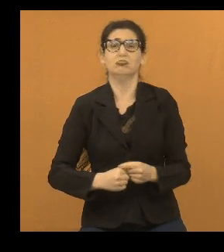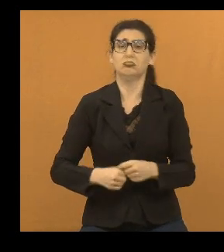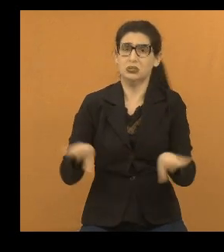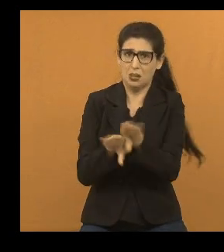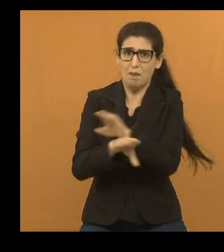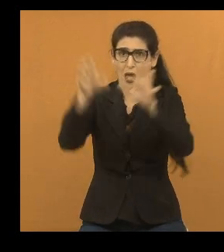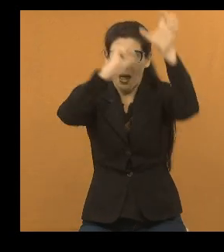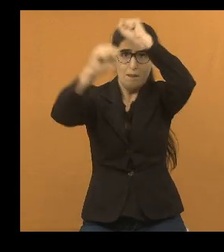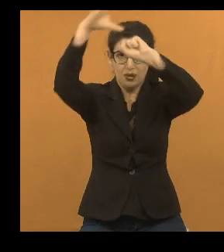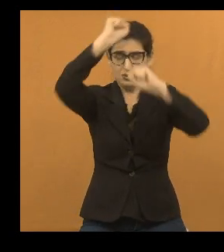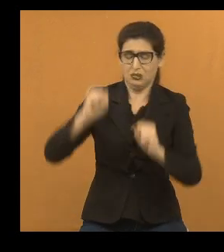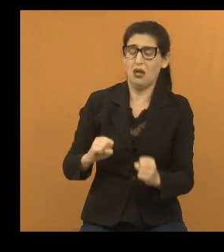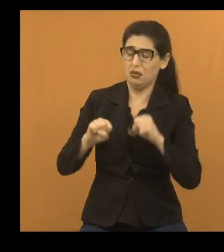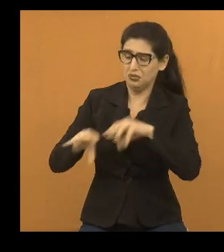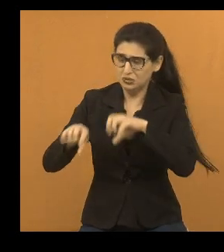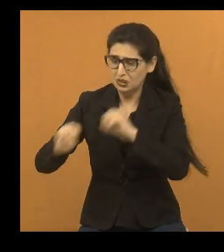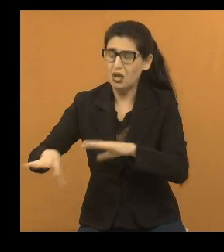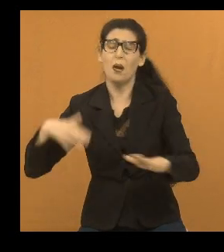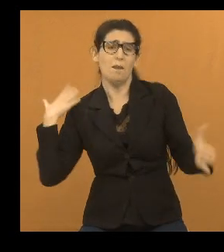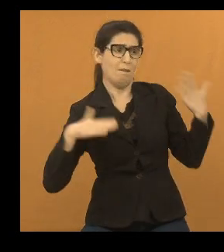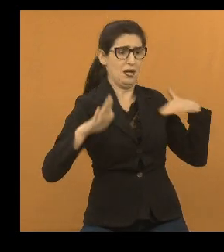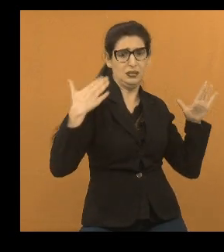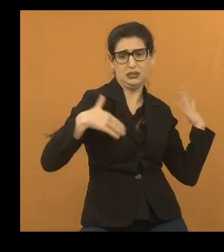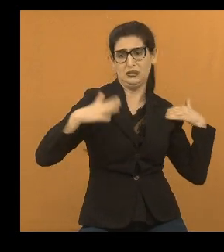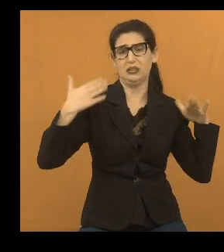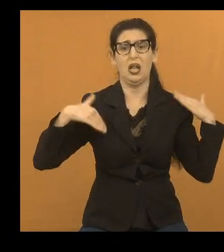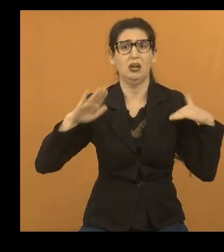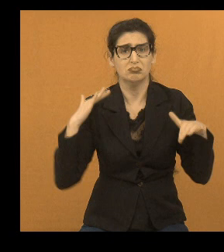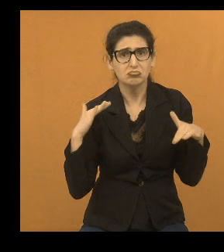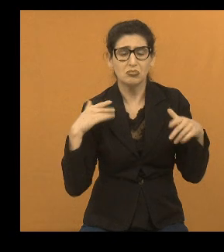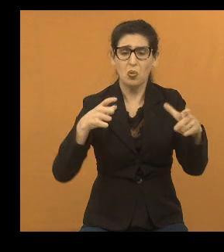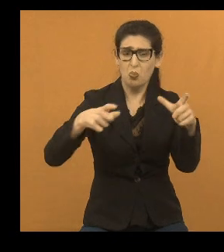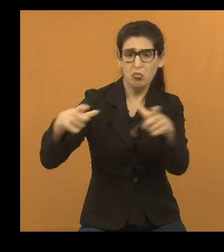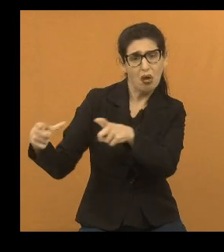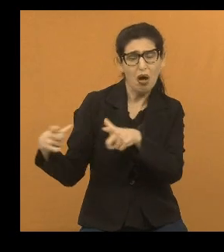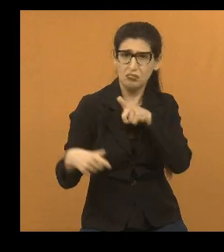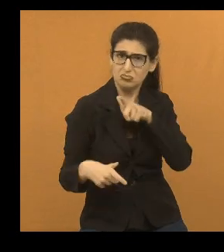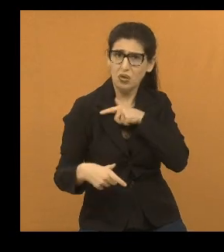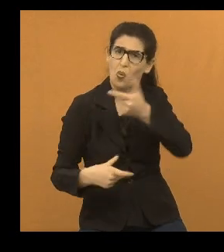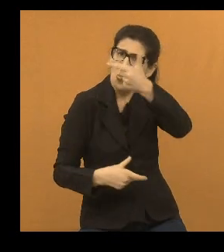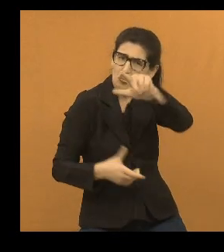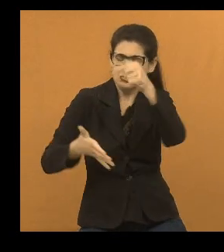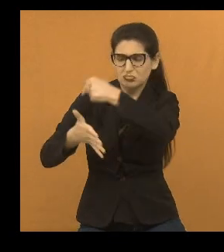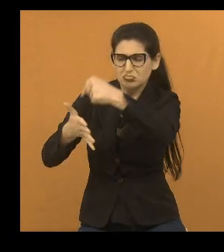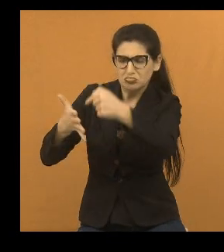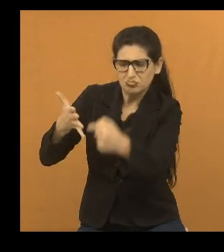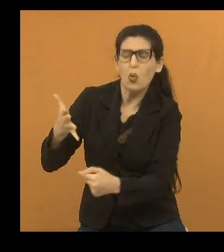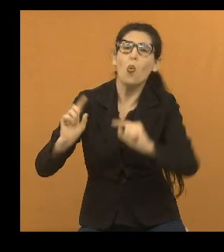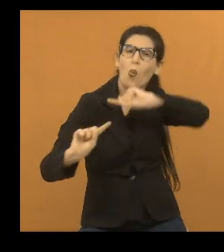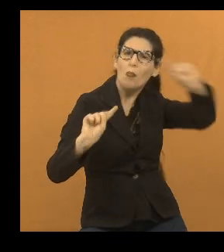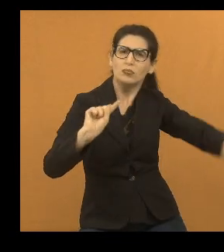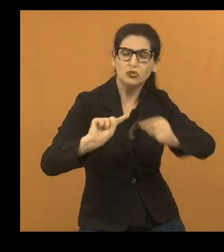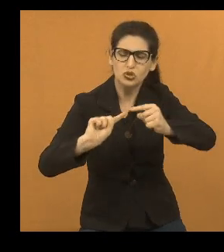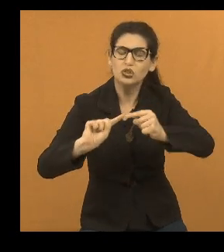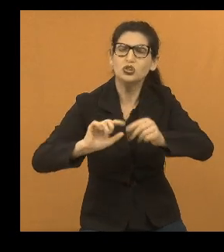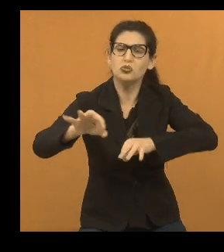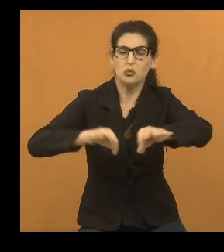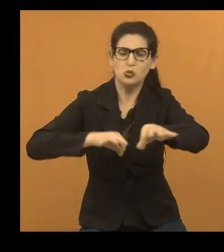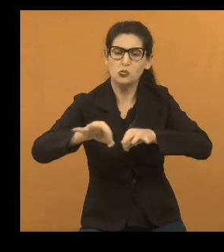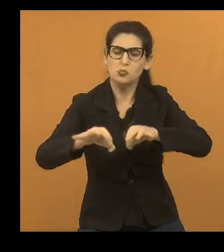educação, lazer, qualidade ambiental, entre outros aspectos. E quais são os objetivos do plano